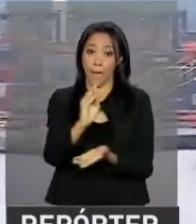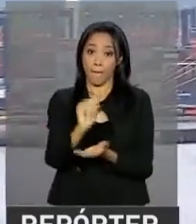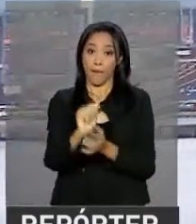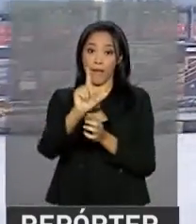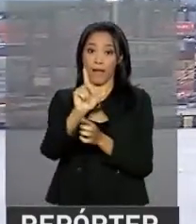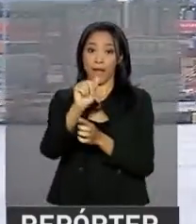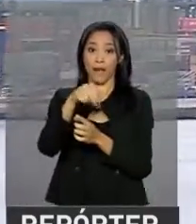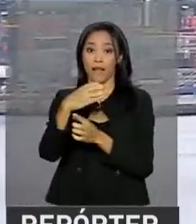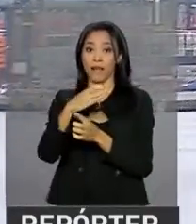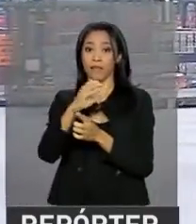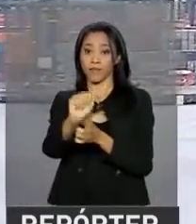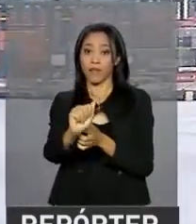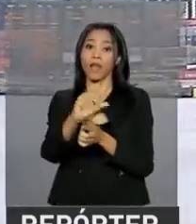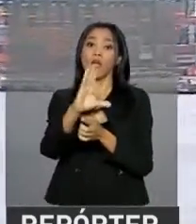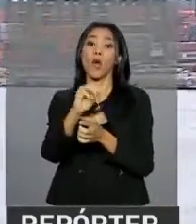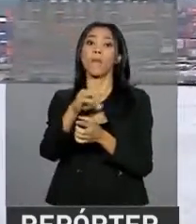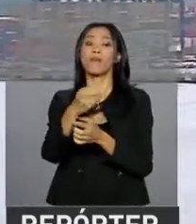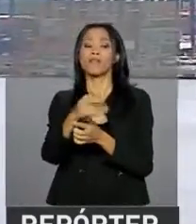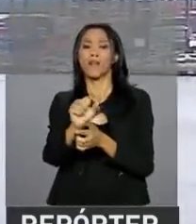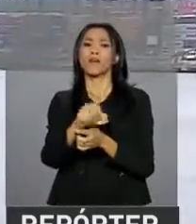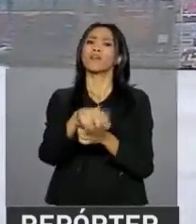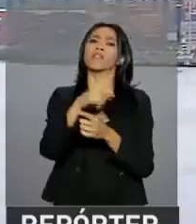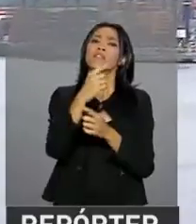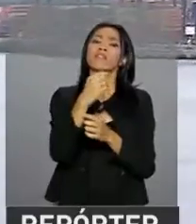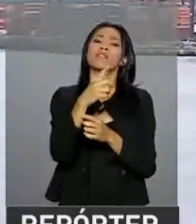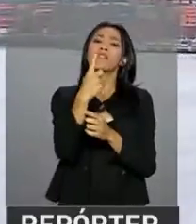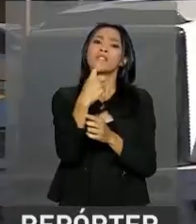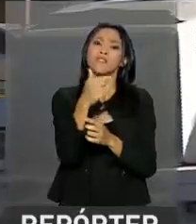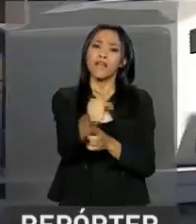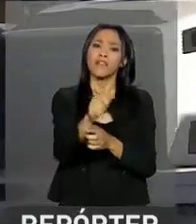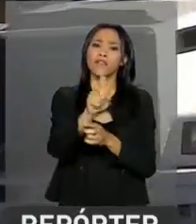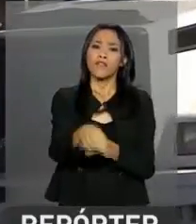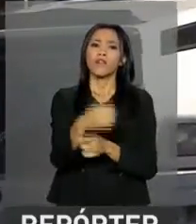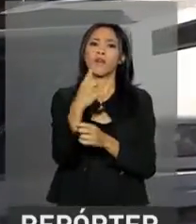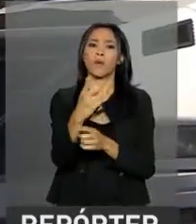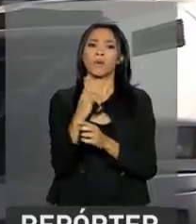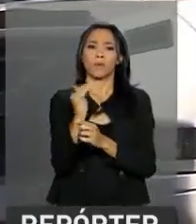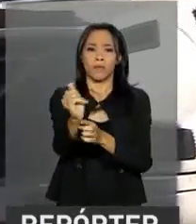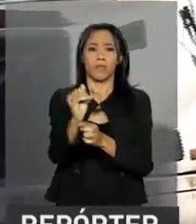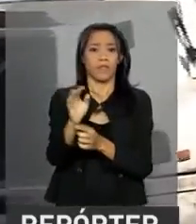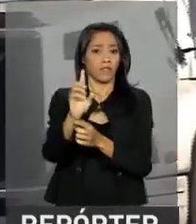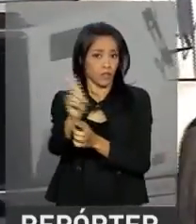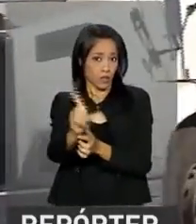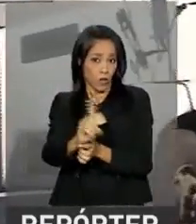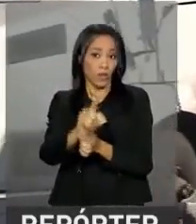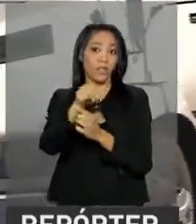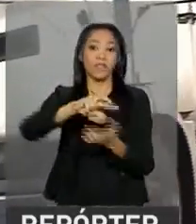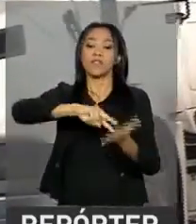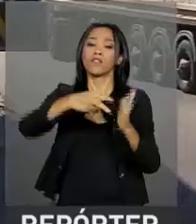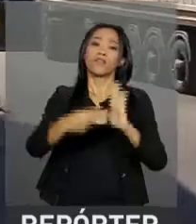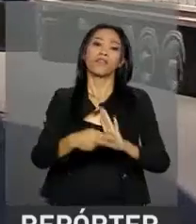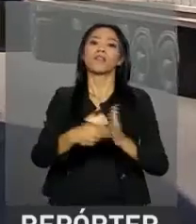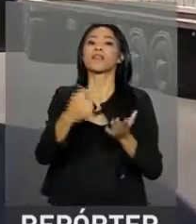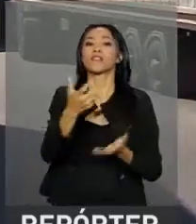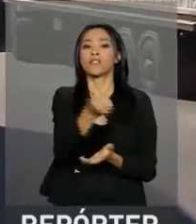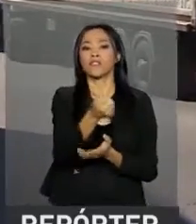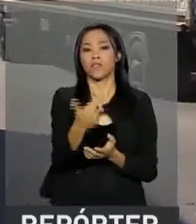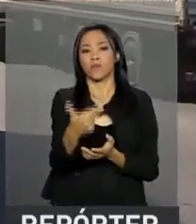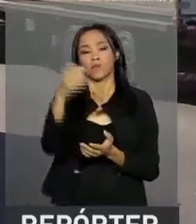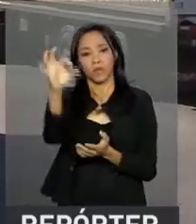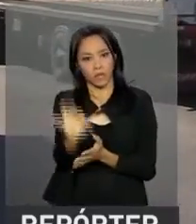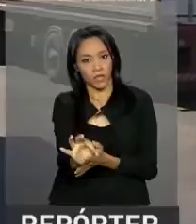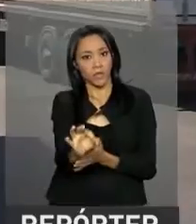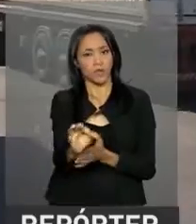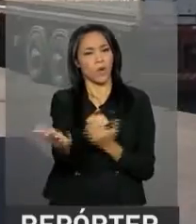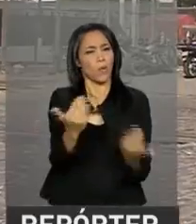apresentou um superávit de 7,1 bilhões de dólares o que representa um aumento de 61,2 por cento se comparado ao mesmo período